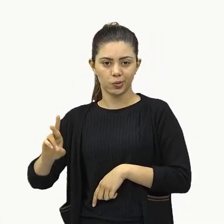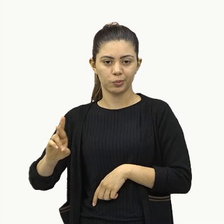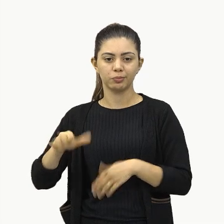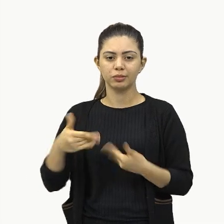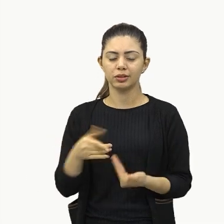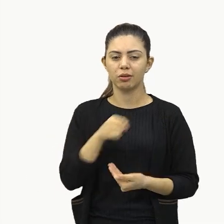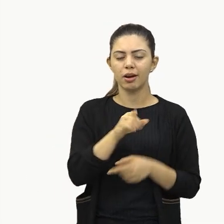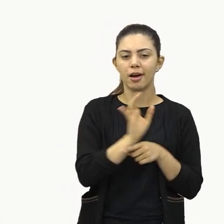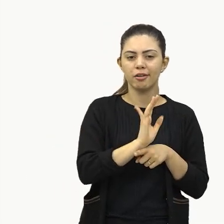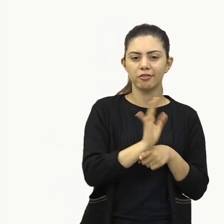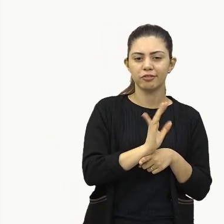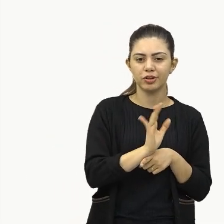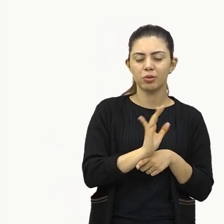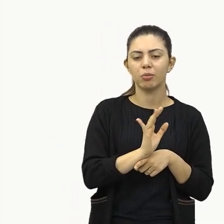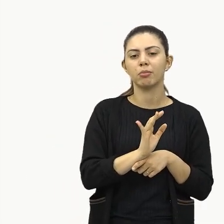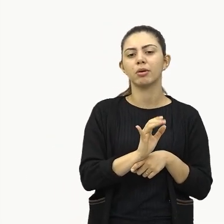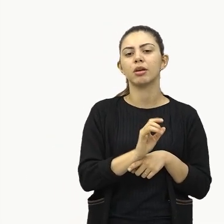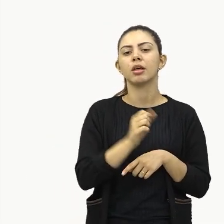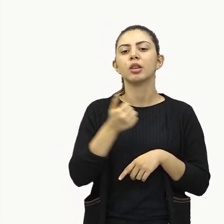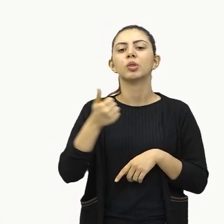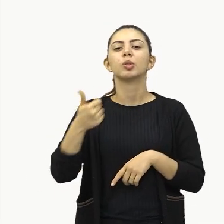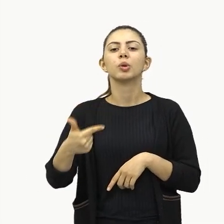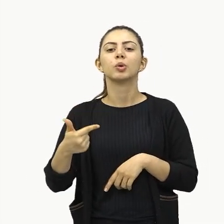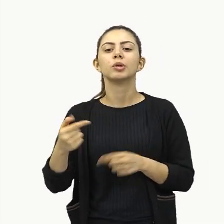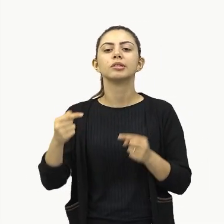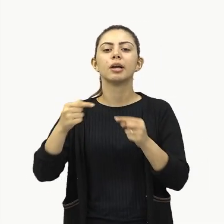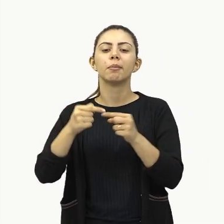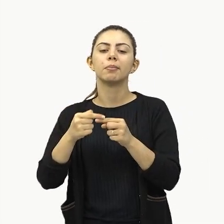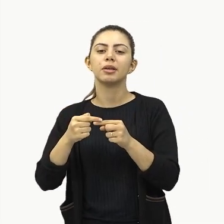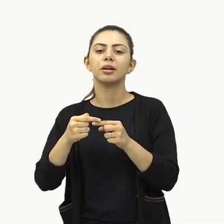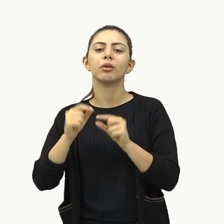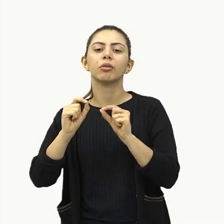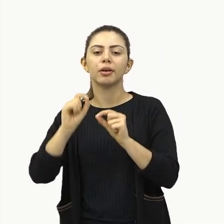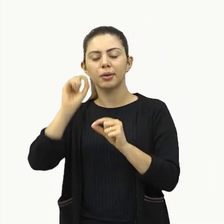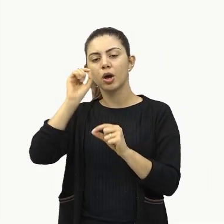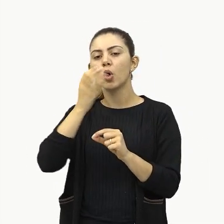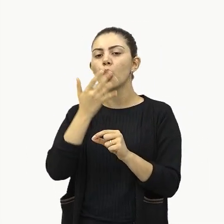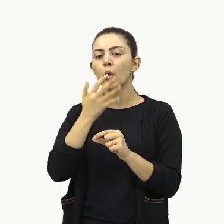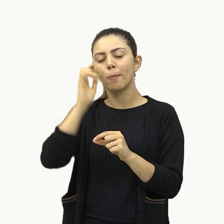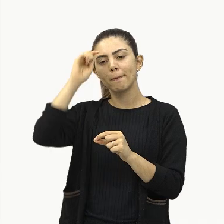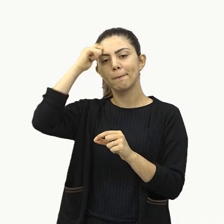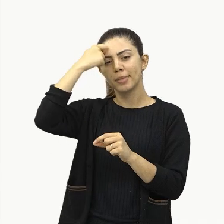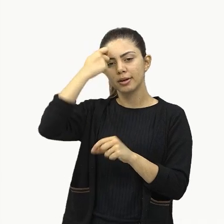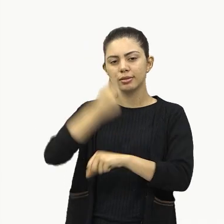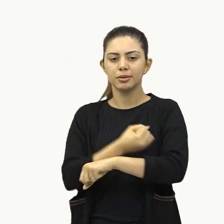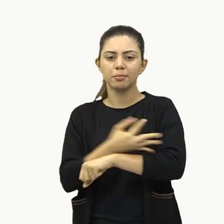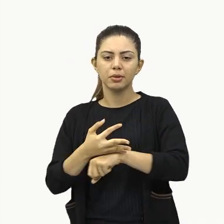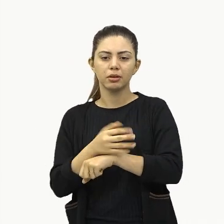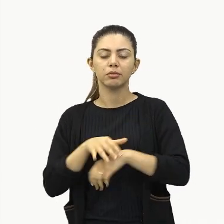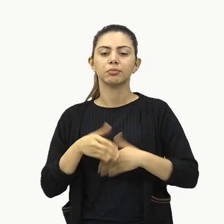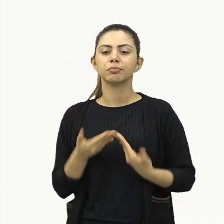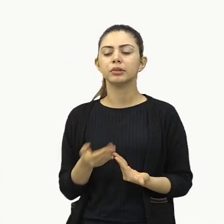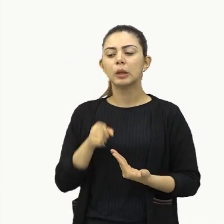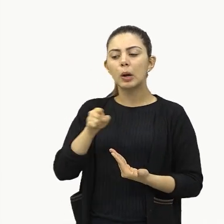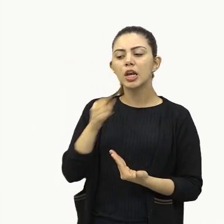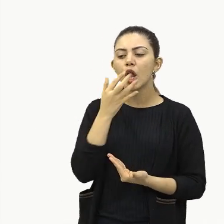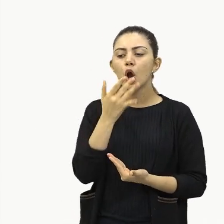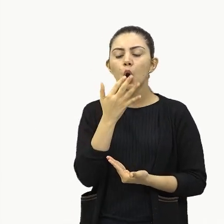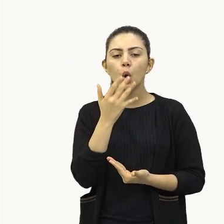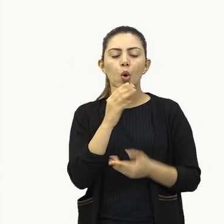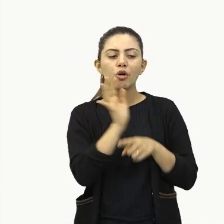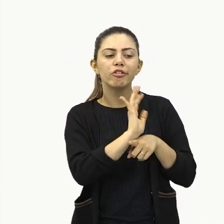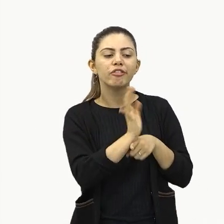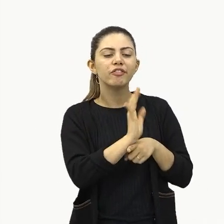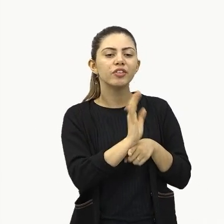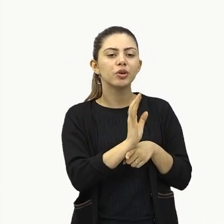relacionados, 12 são o quê? Na cor preto e branco. Quantos filmes coloridos o Pedro tem em sua